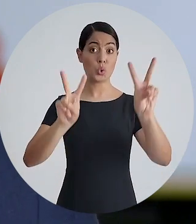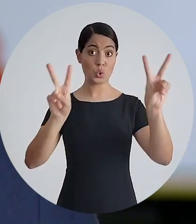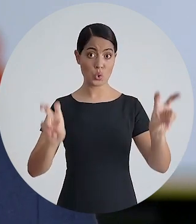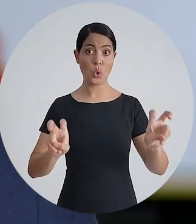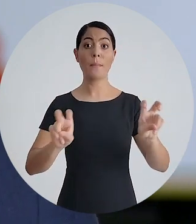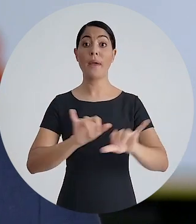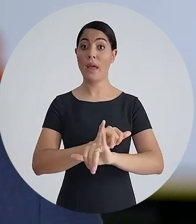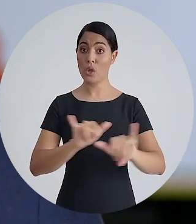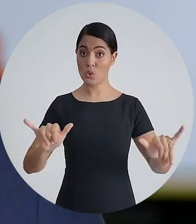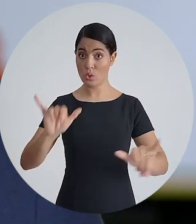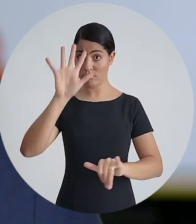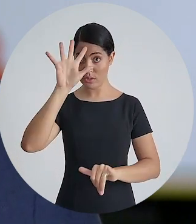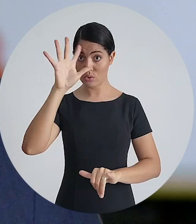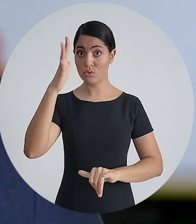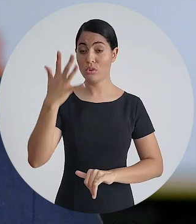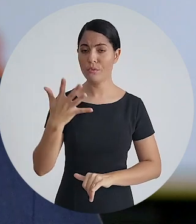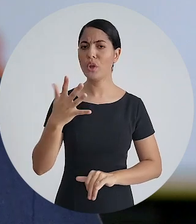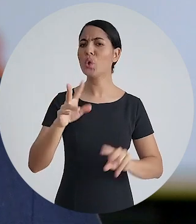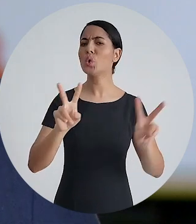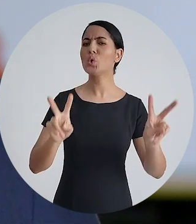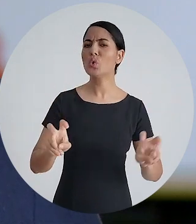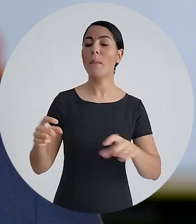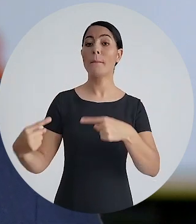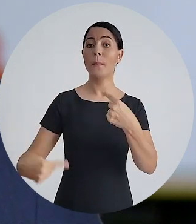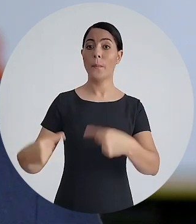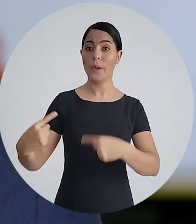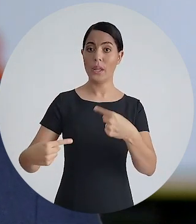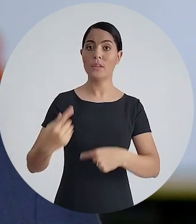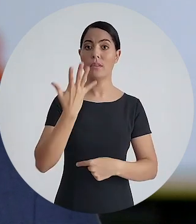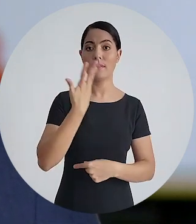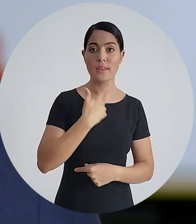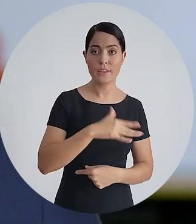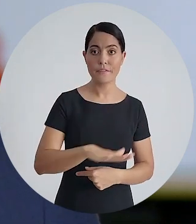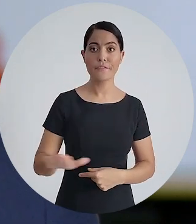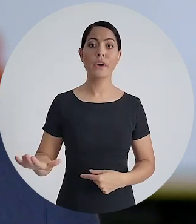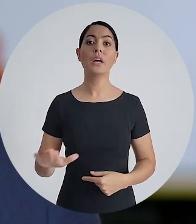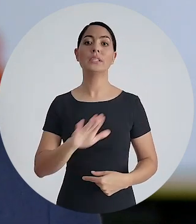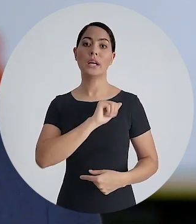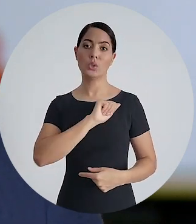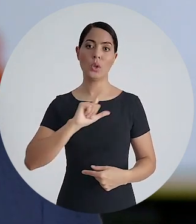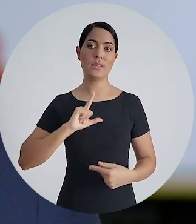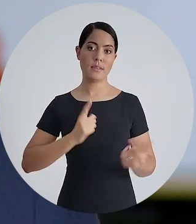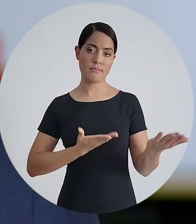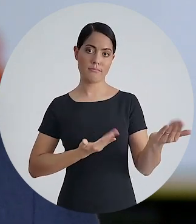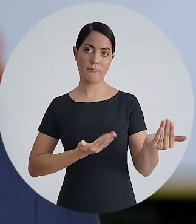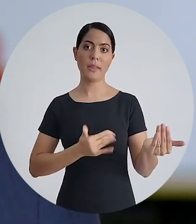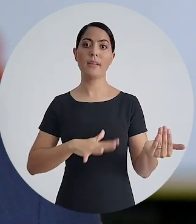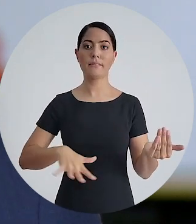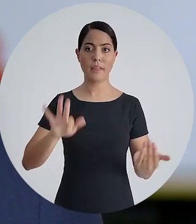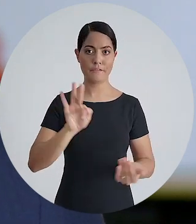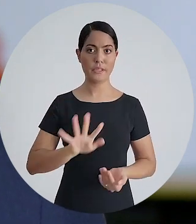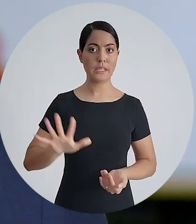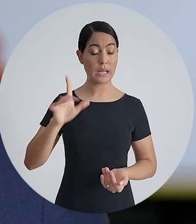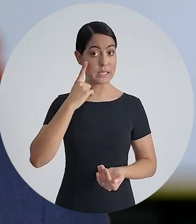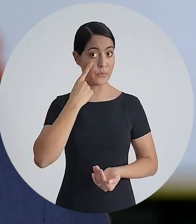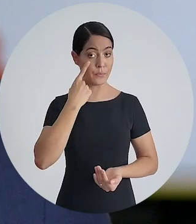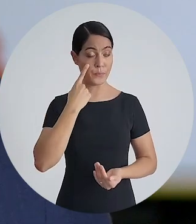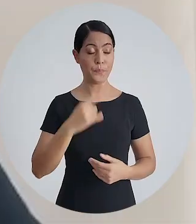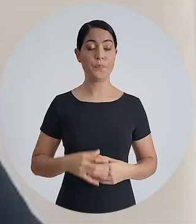de formulação, deliberação e controle das políticas públicas para a infância e a adolescência na esfera